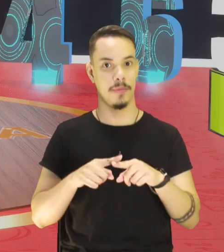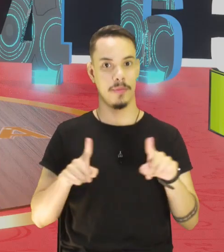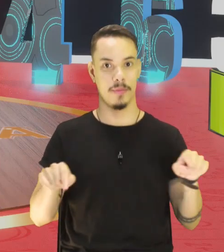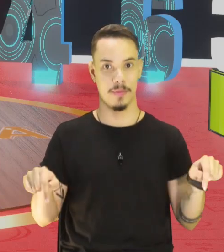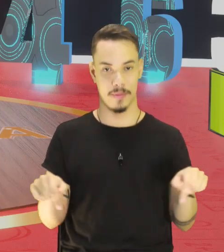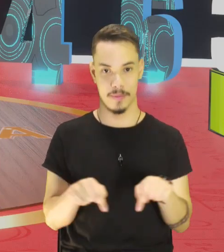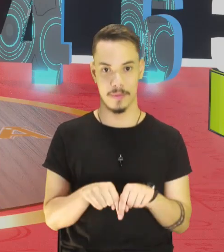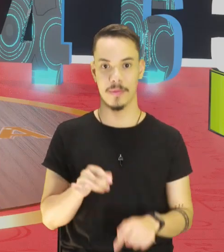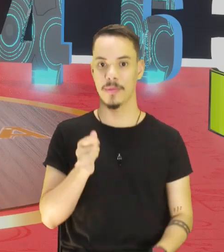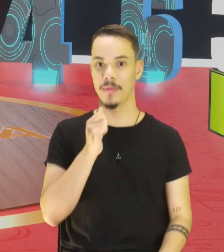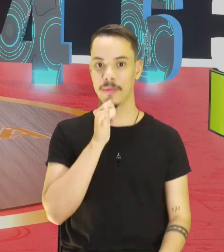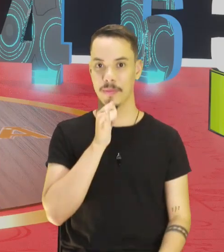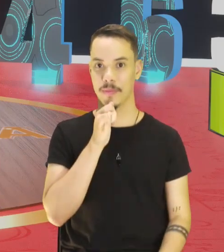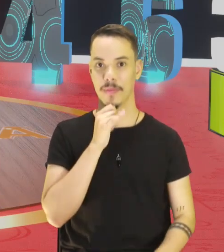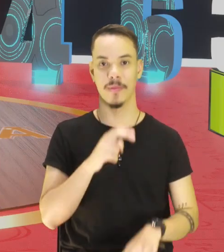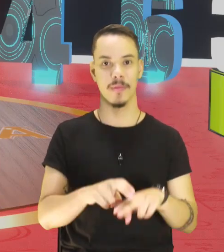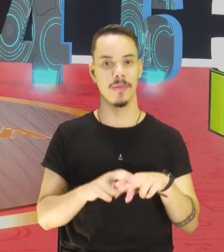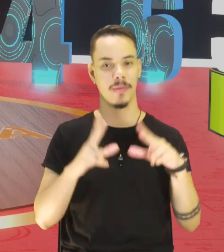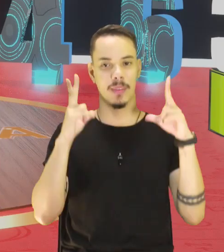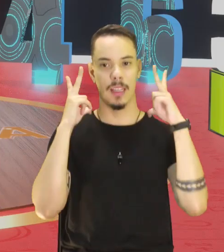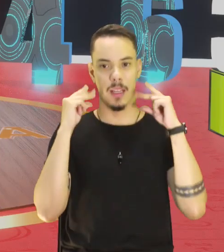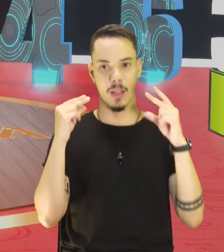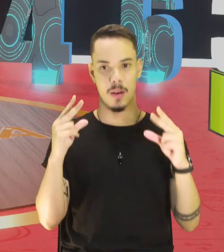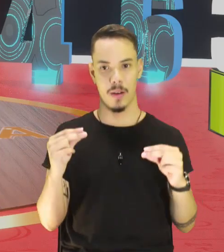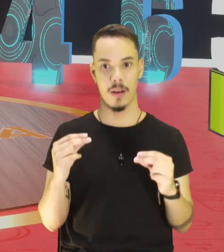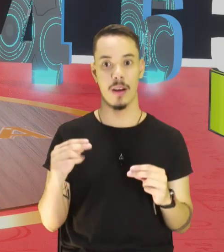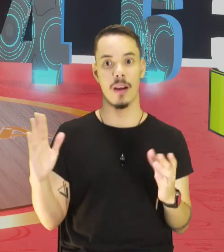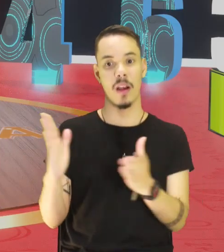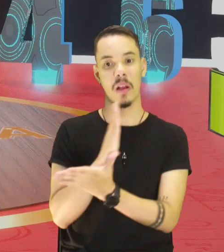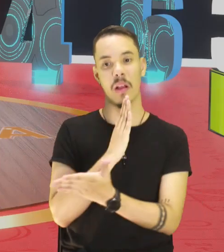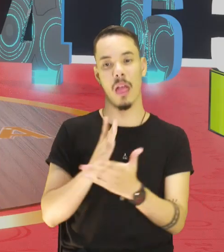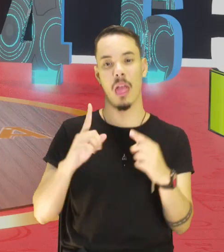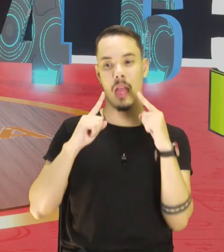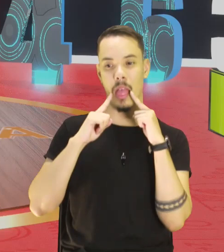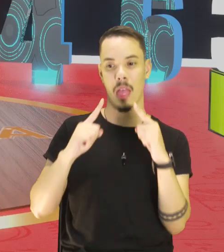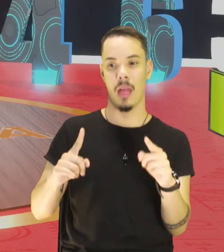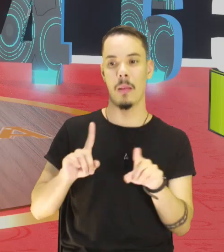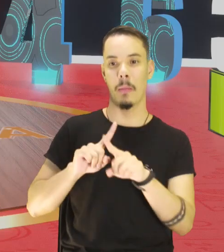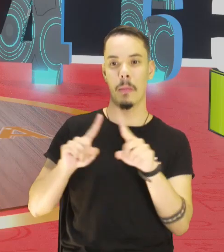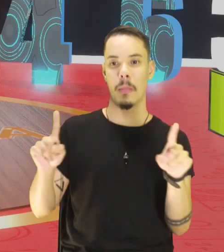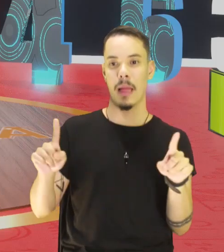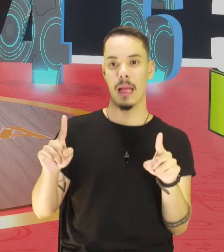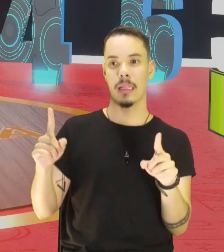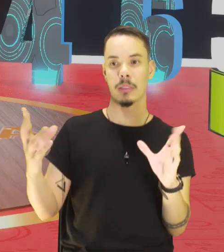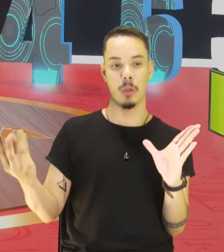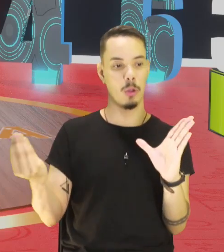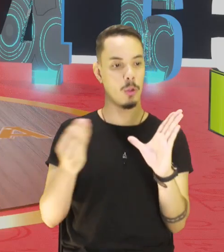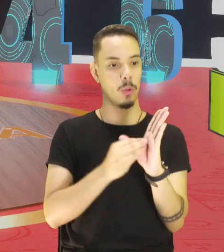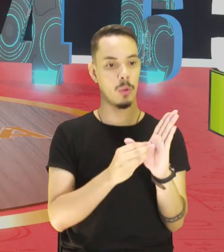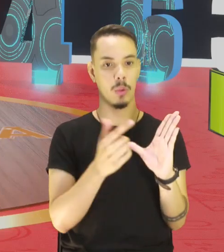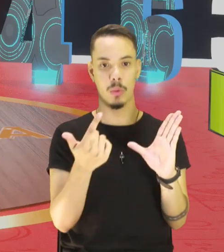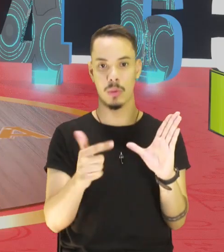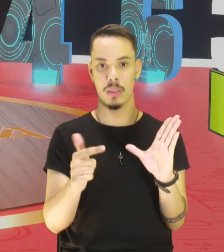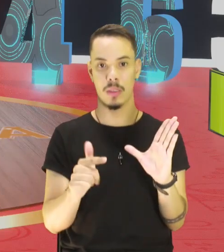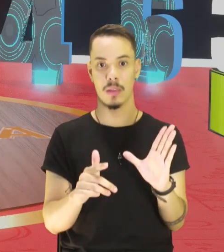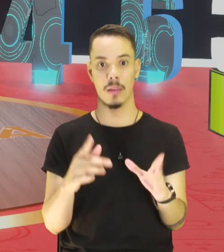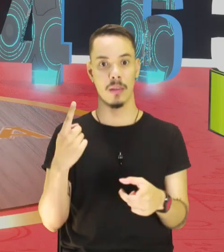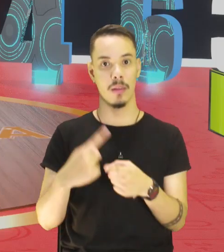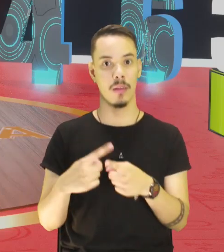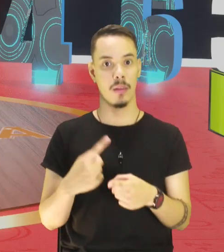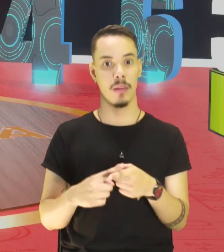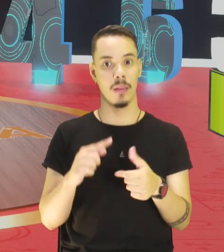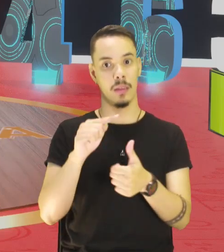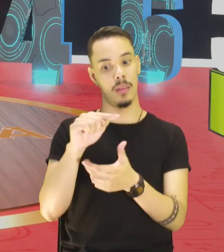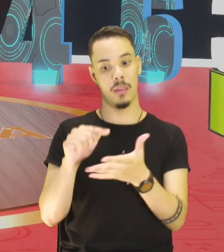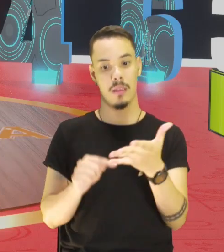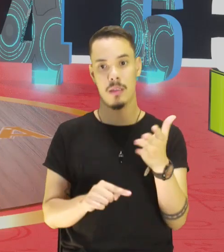exemplos. Então, tá bem tranquilo. Tem uns reclamando, porque vocês colocaram aquele assunto e nem caiu aquele assunto. É porque, assim, são 5